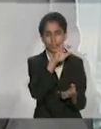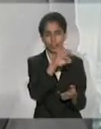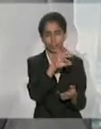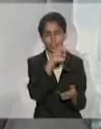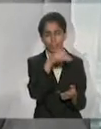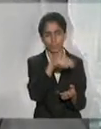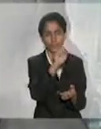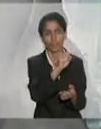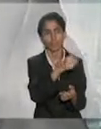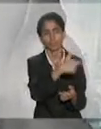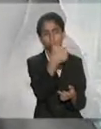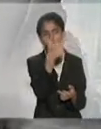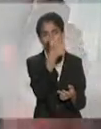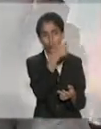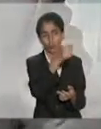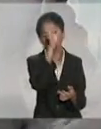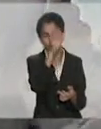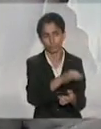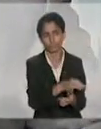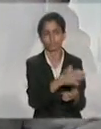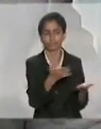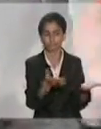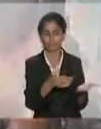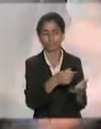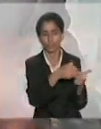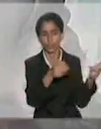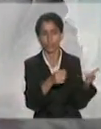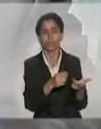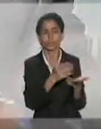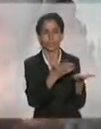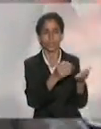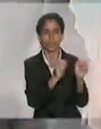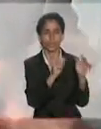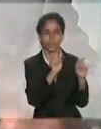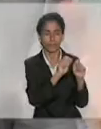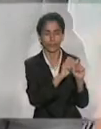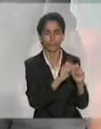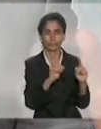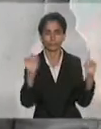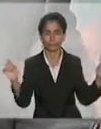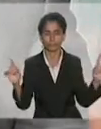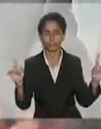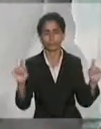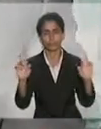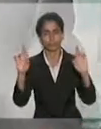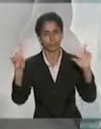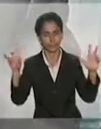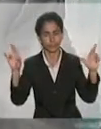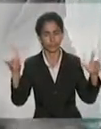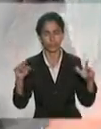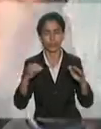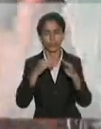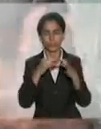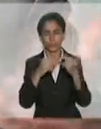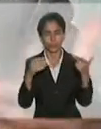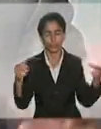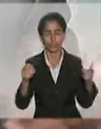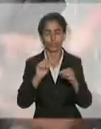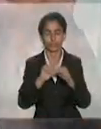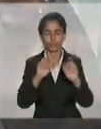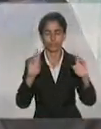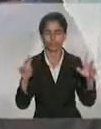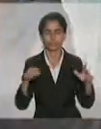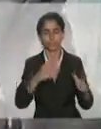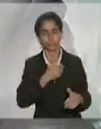de 12% do ICMS sobre o produto que ela fabrica. Imagine que sejam dois produtos distintos. Aí o governo,